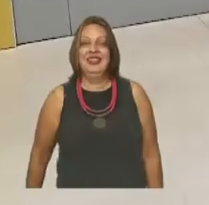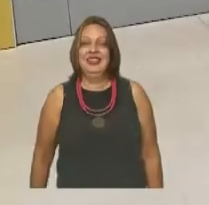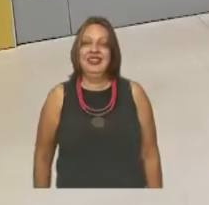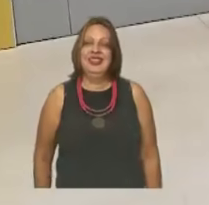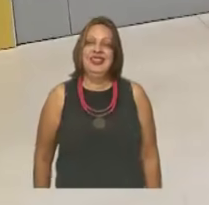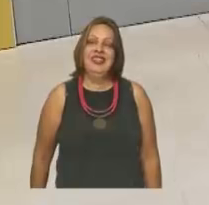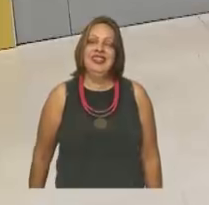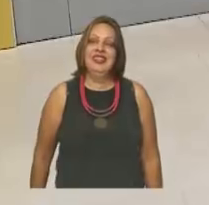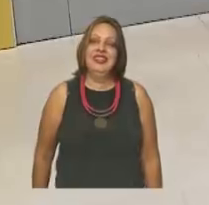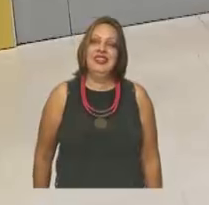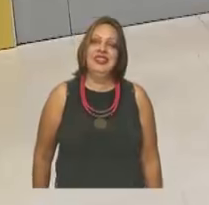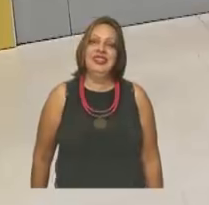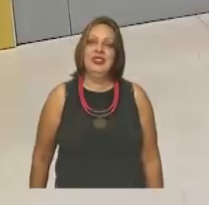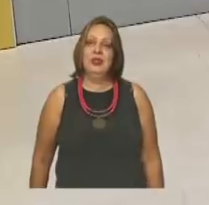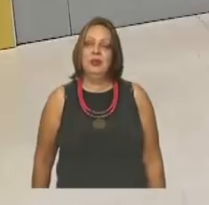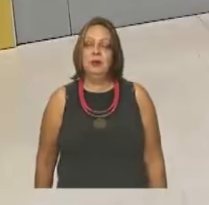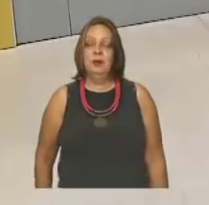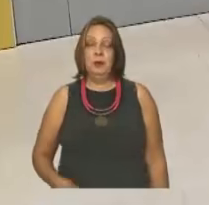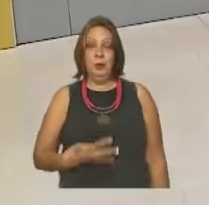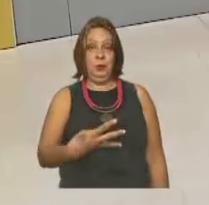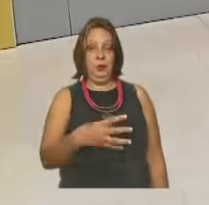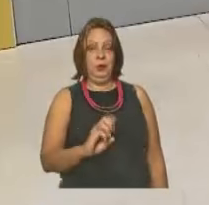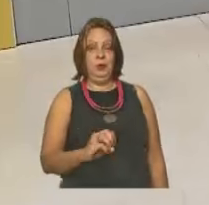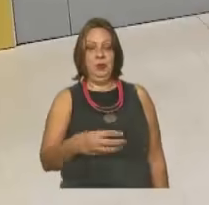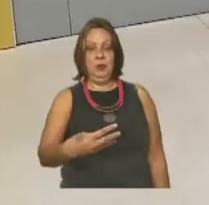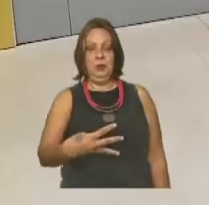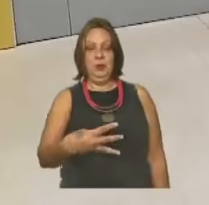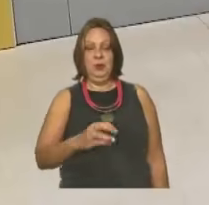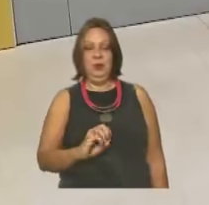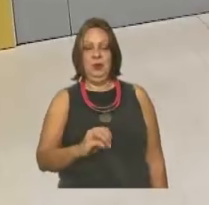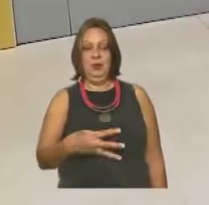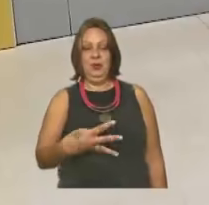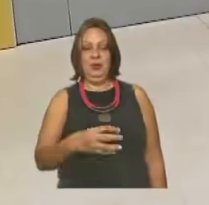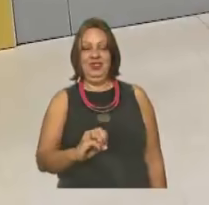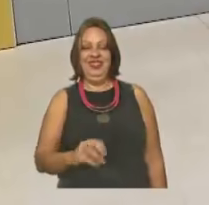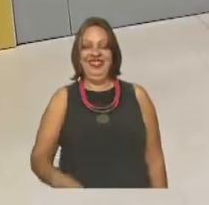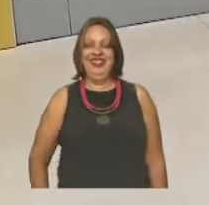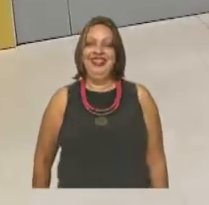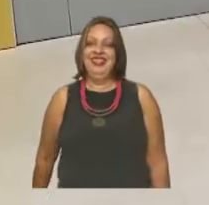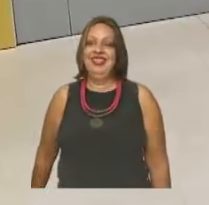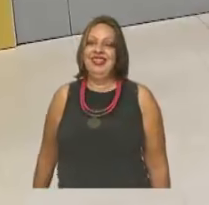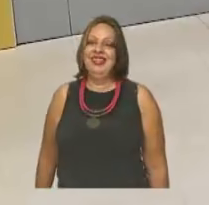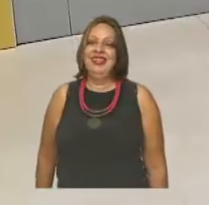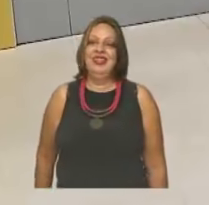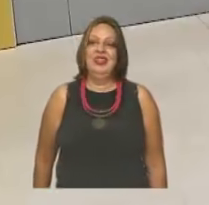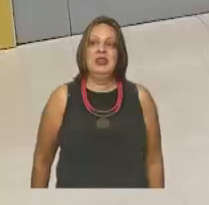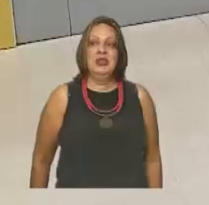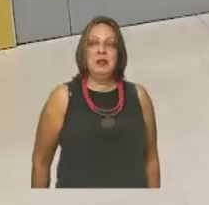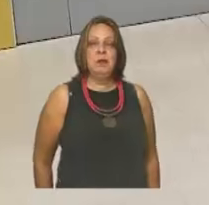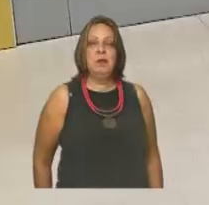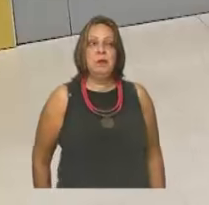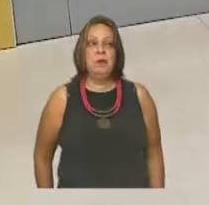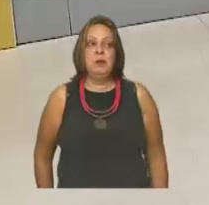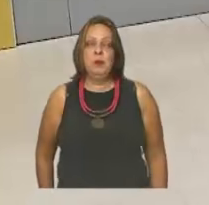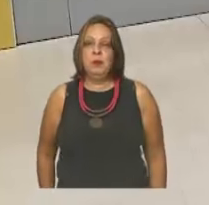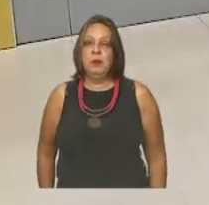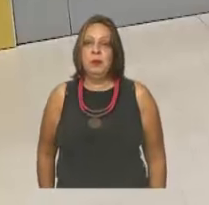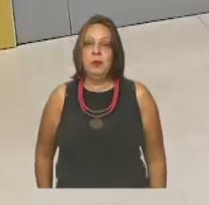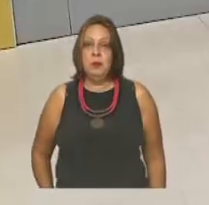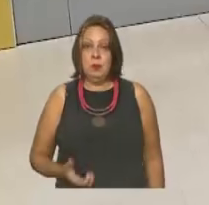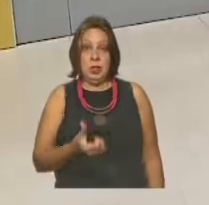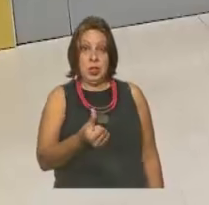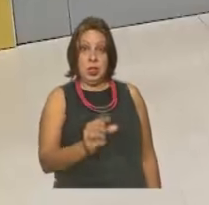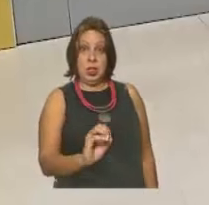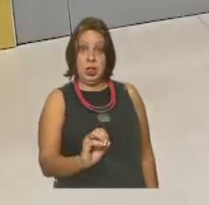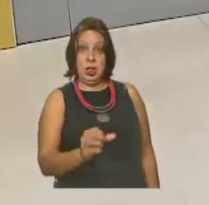o 52? Ótimo, então marca também o 40. 40, 40, 40, 40, 40, subiu 40.